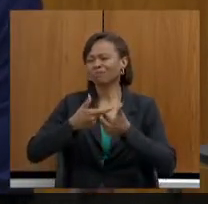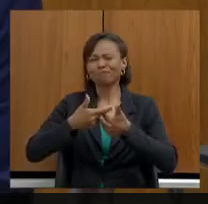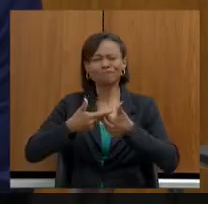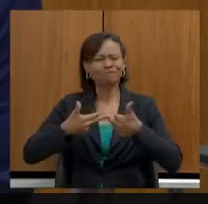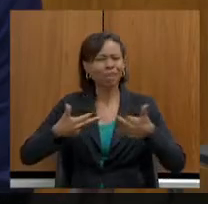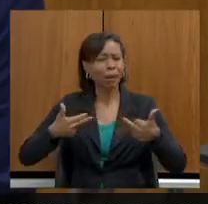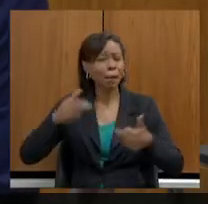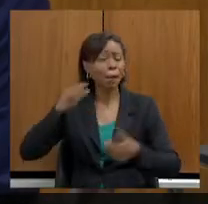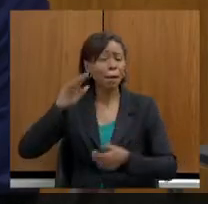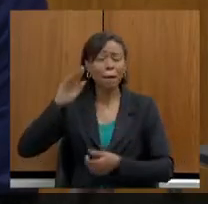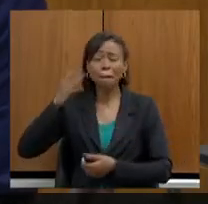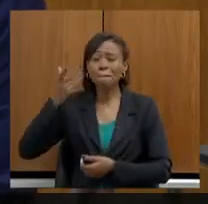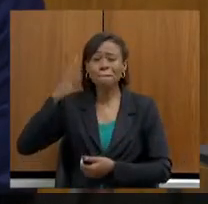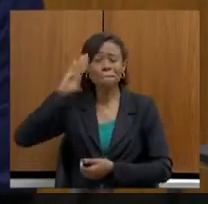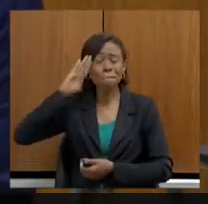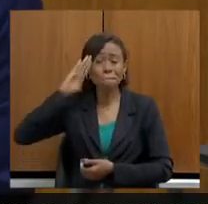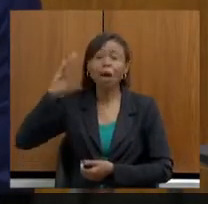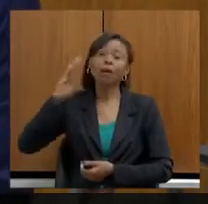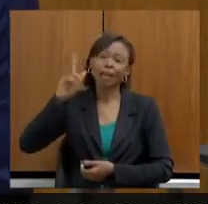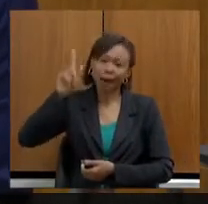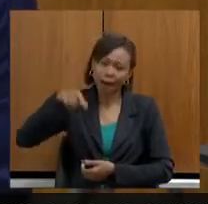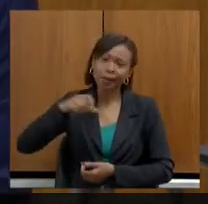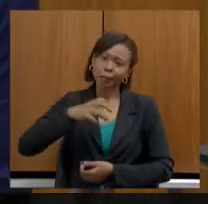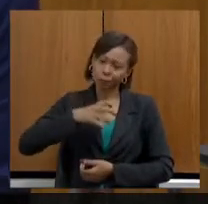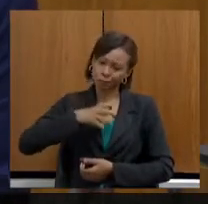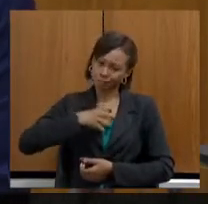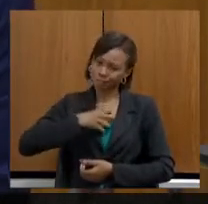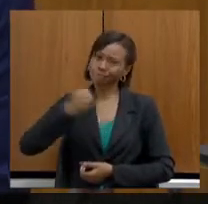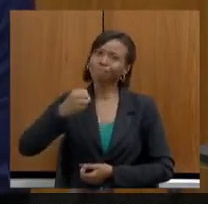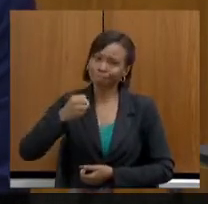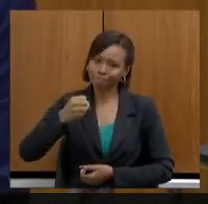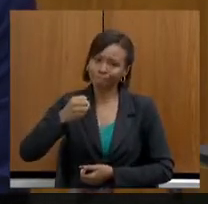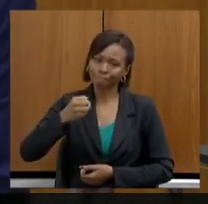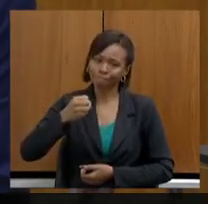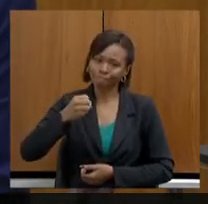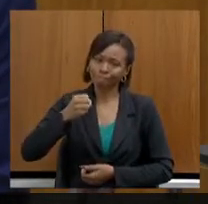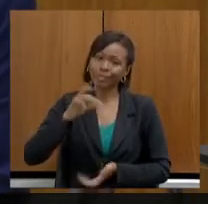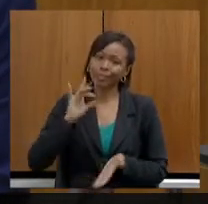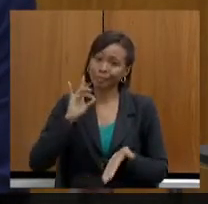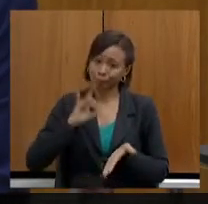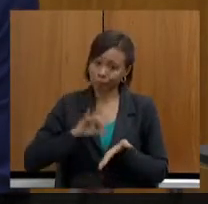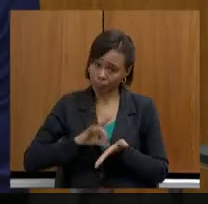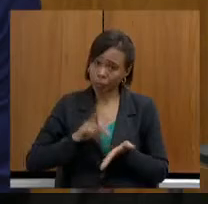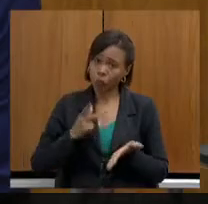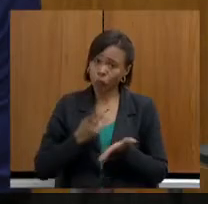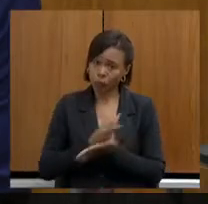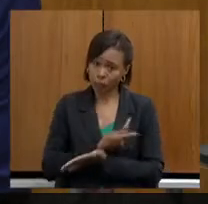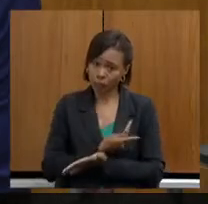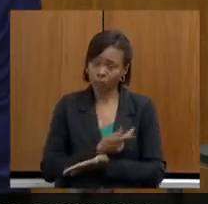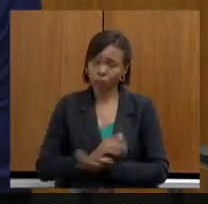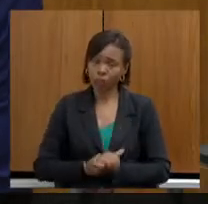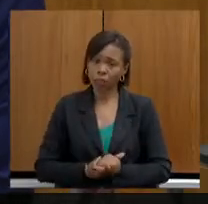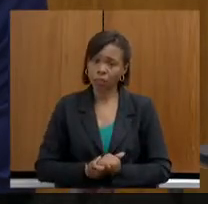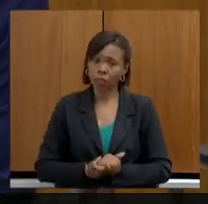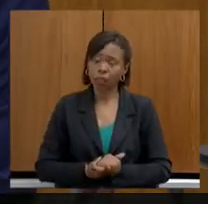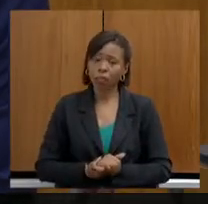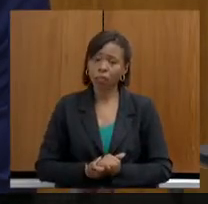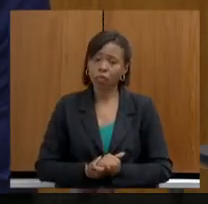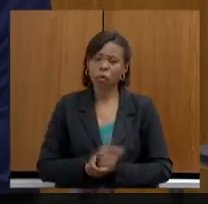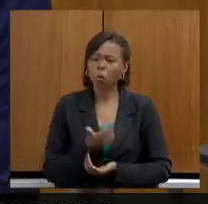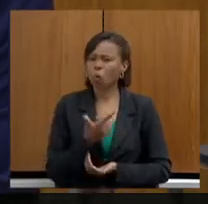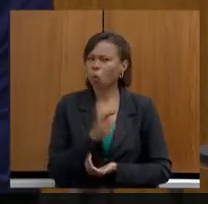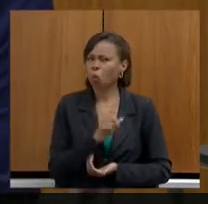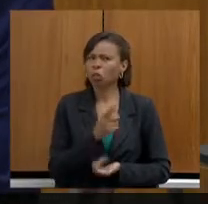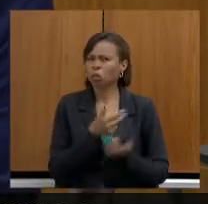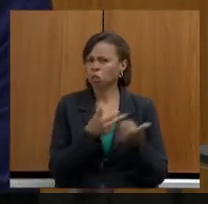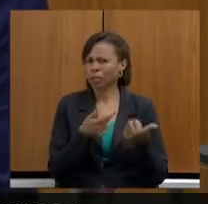é o atentado a própria vida se é uma realidade E como eu já disse aqui sendo associado a diversos